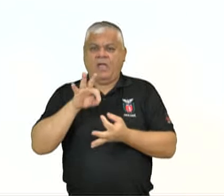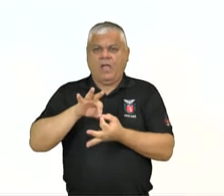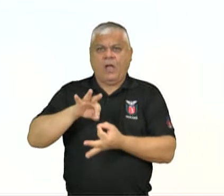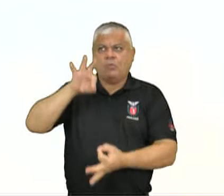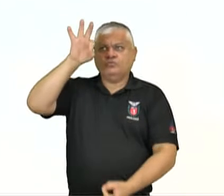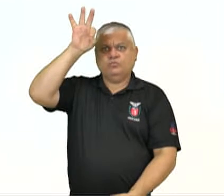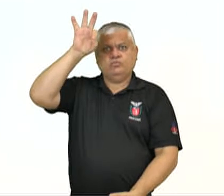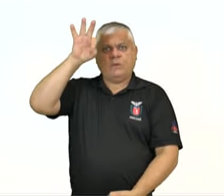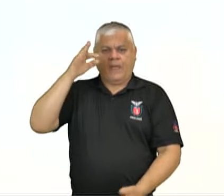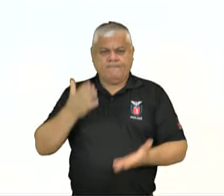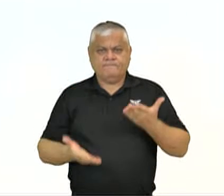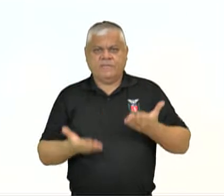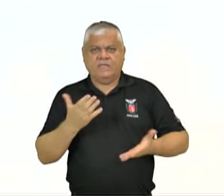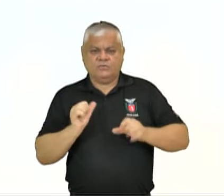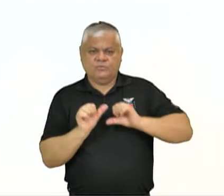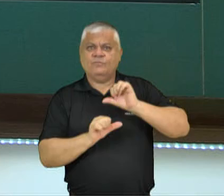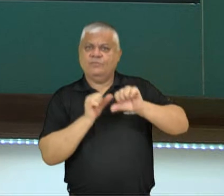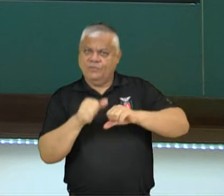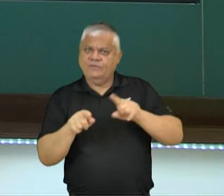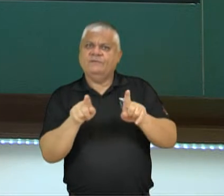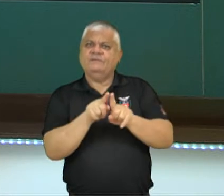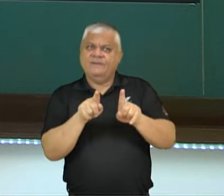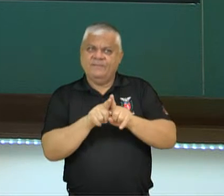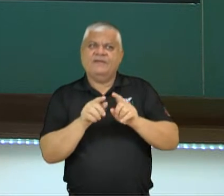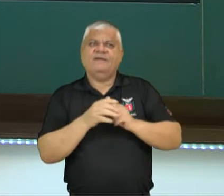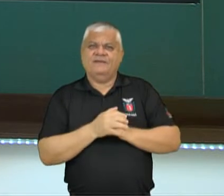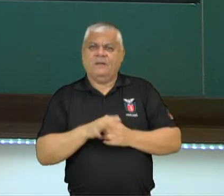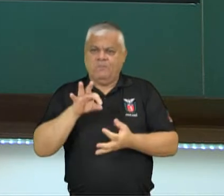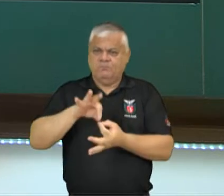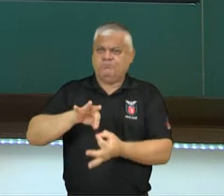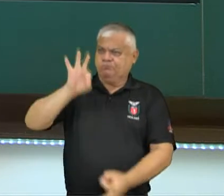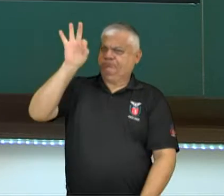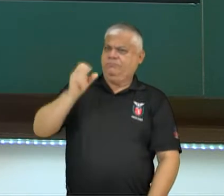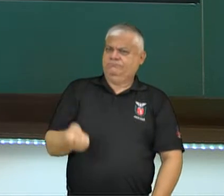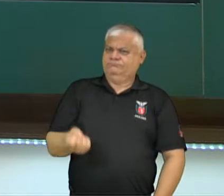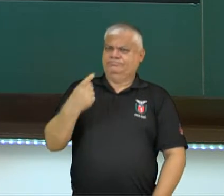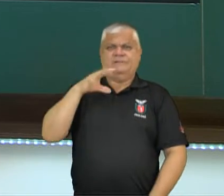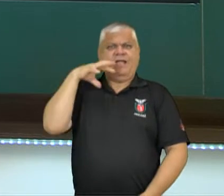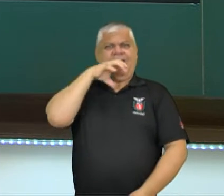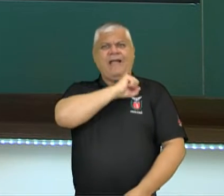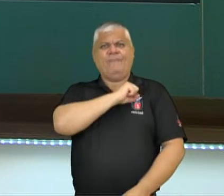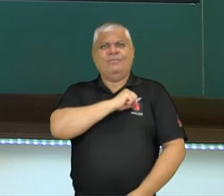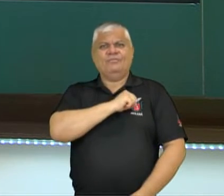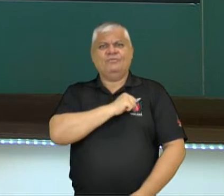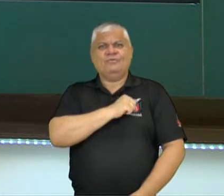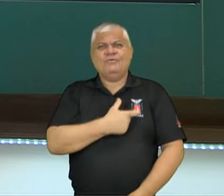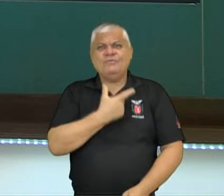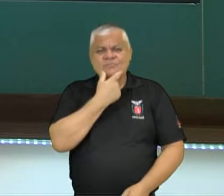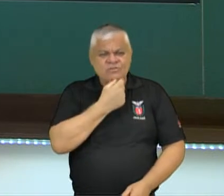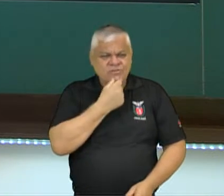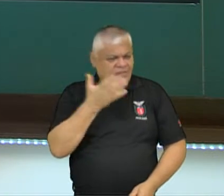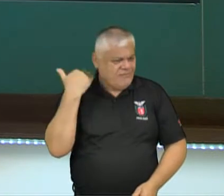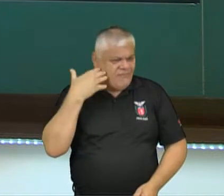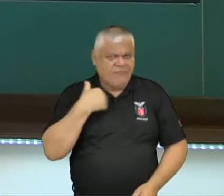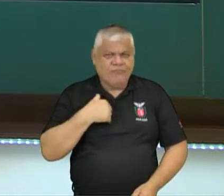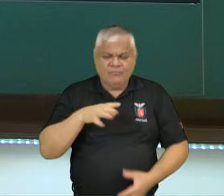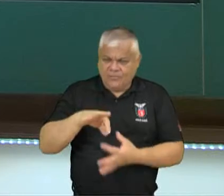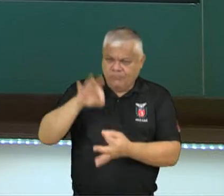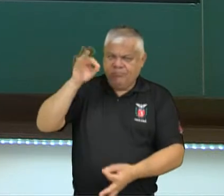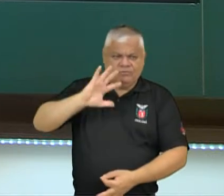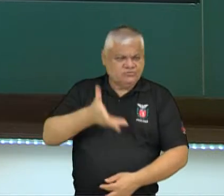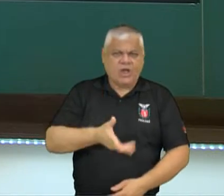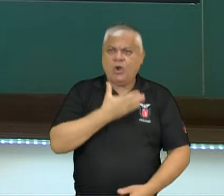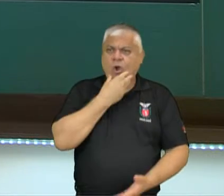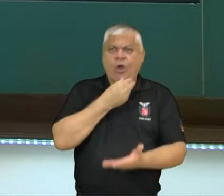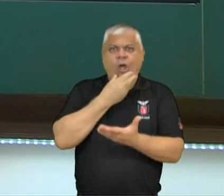do peso, que é muito conhecido como estirão de crescimento, tá? Então, a criança tá ali, né, fez